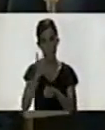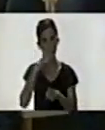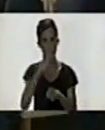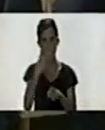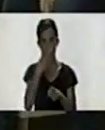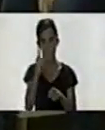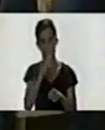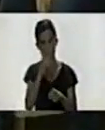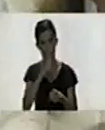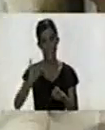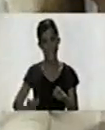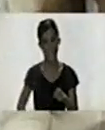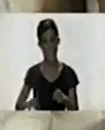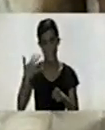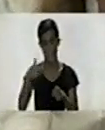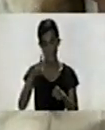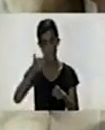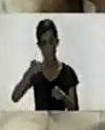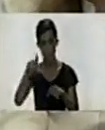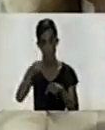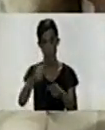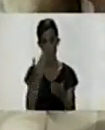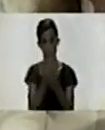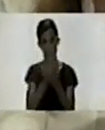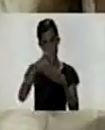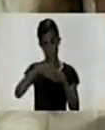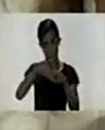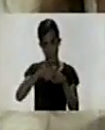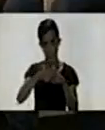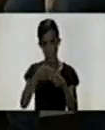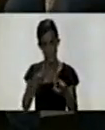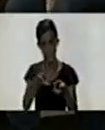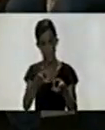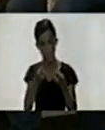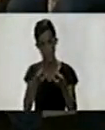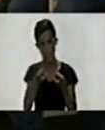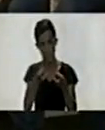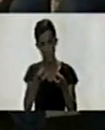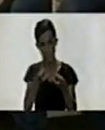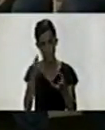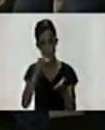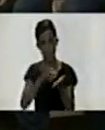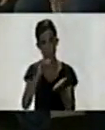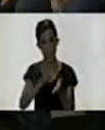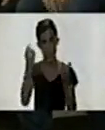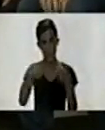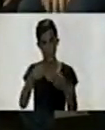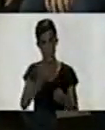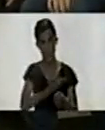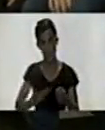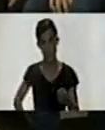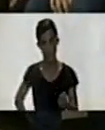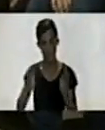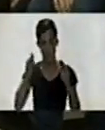consegui, foi muito precário. Sofri bastante. Naquele dia, eu também decidi fazer medicina. E vi ali a necessidade de